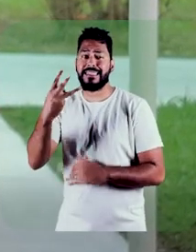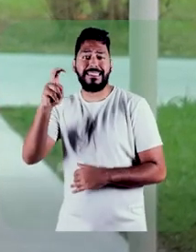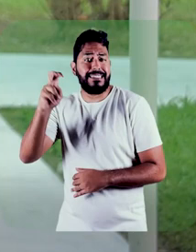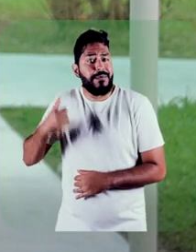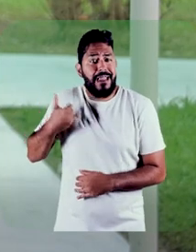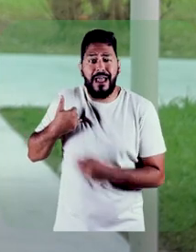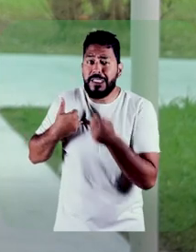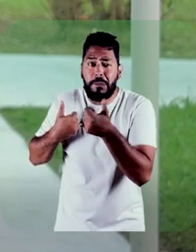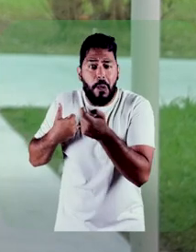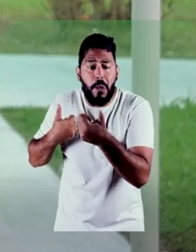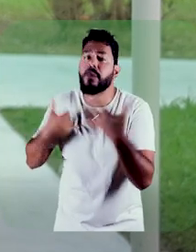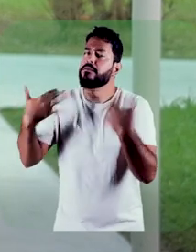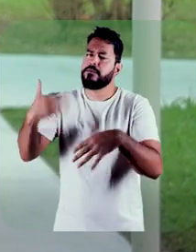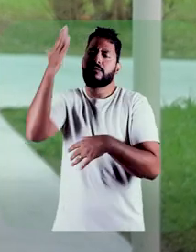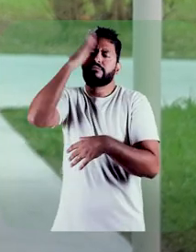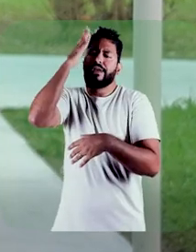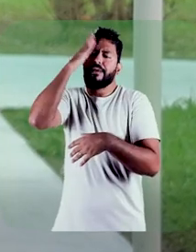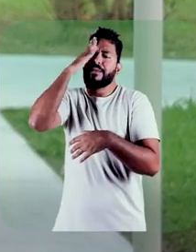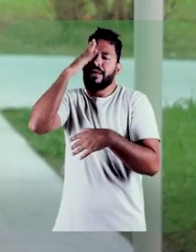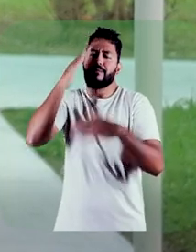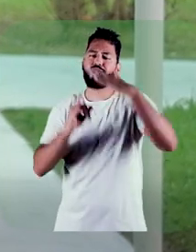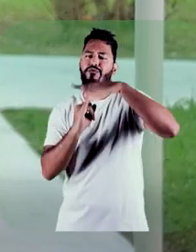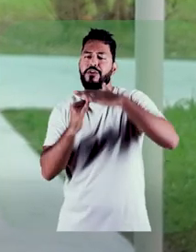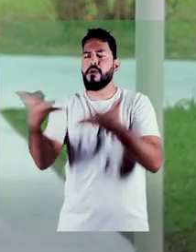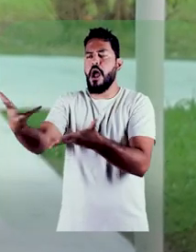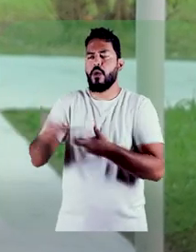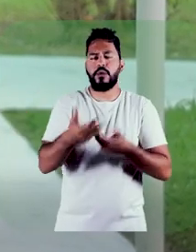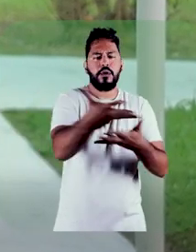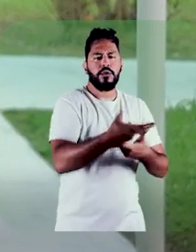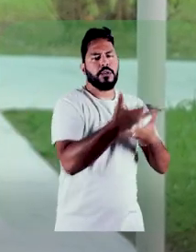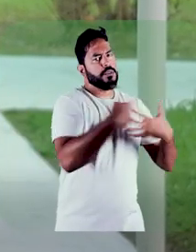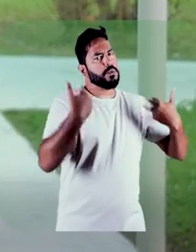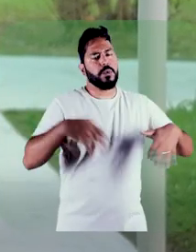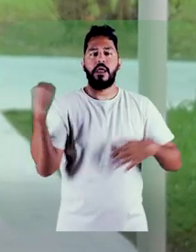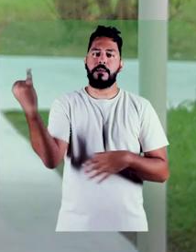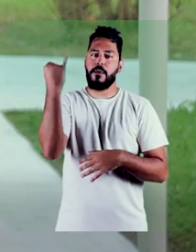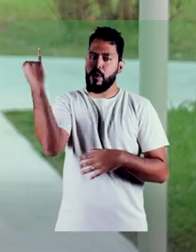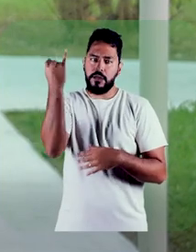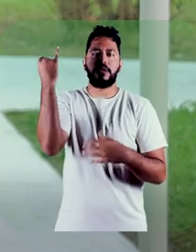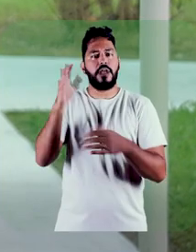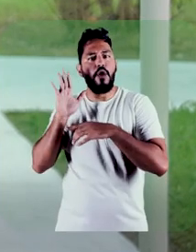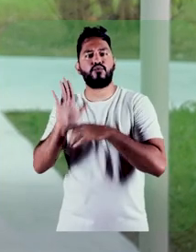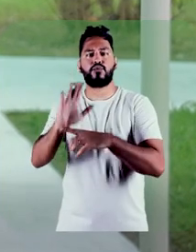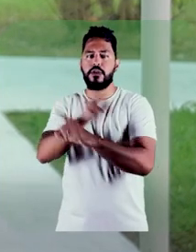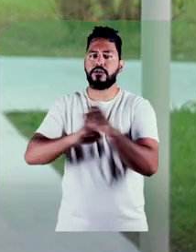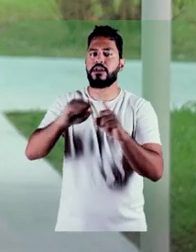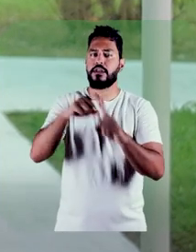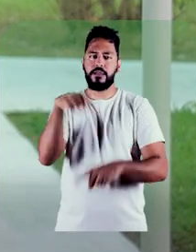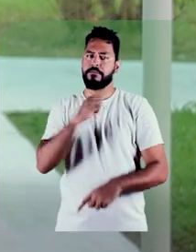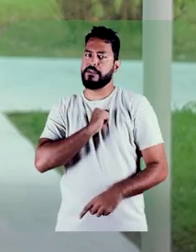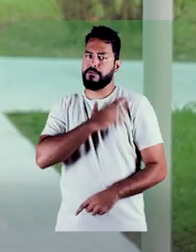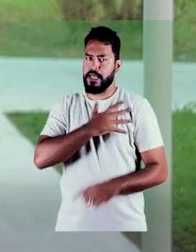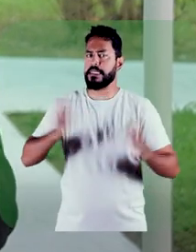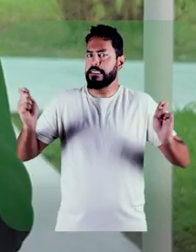35 anos, sabemos a diferença que o acolhimento de uma instituição de ensino pública e qualificada como o IFPE